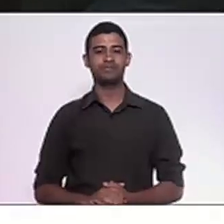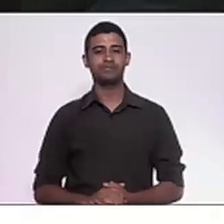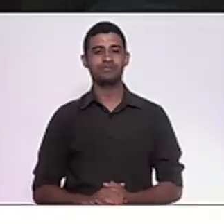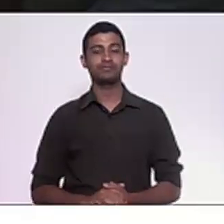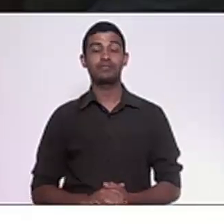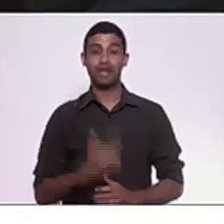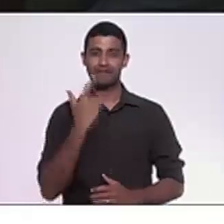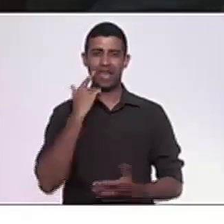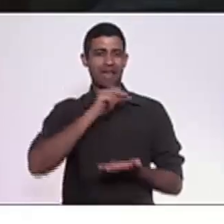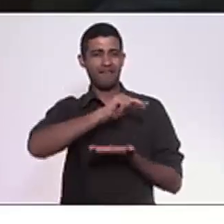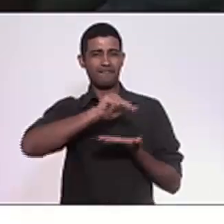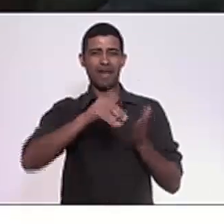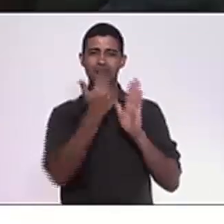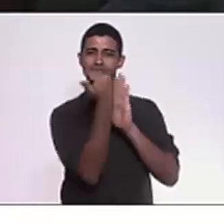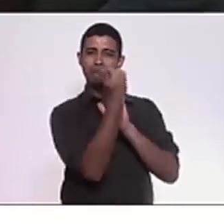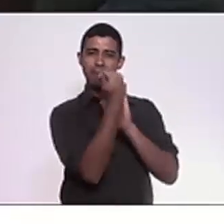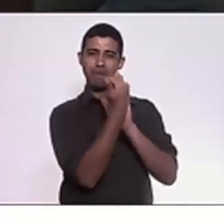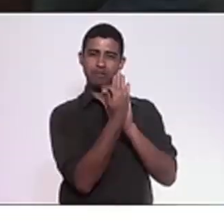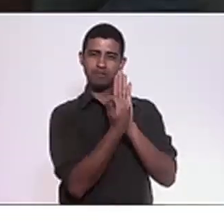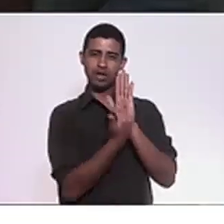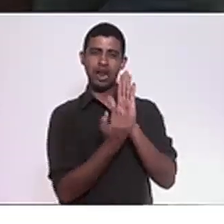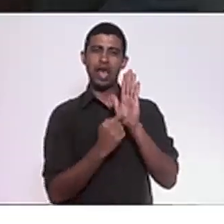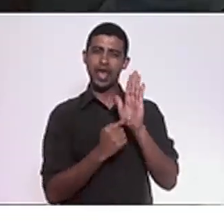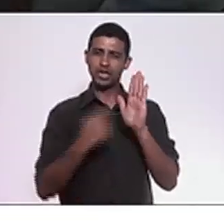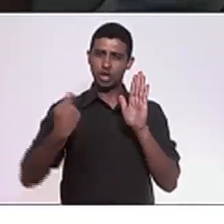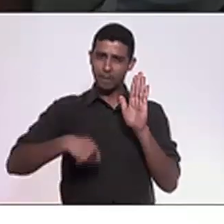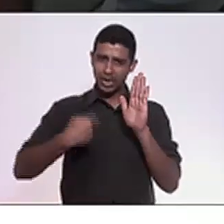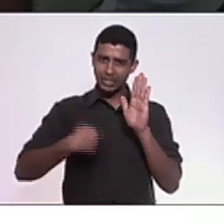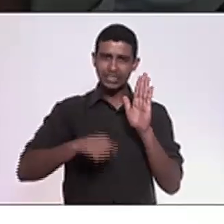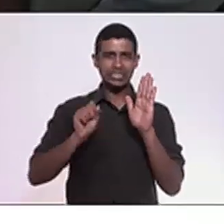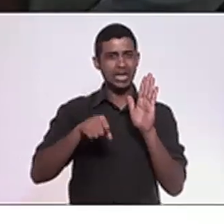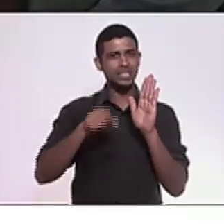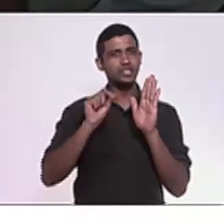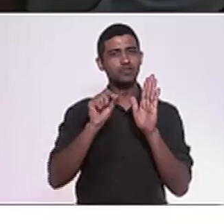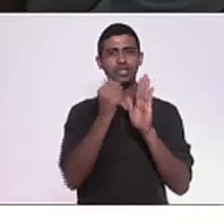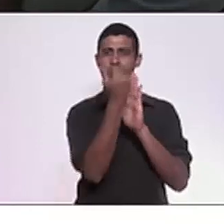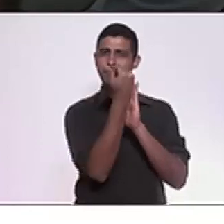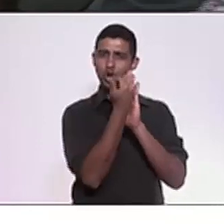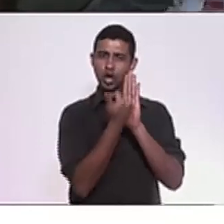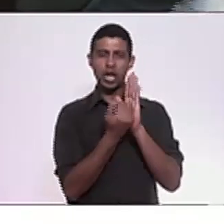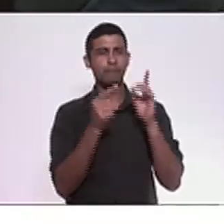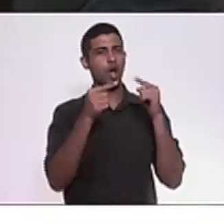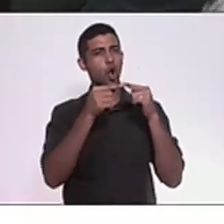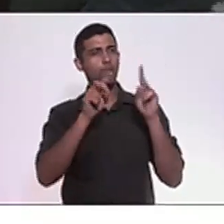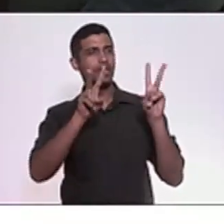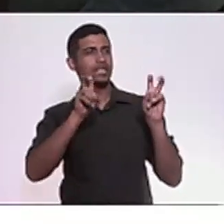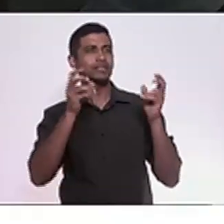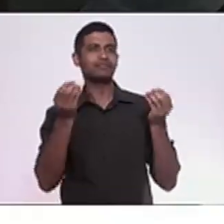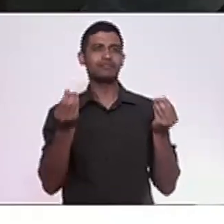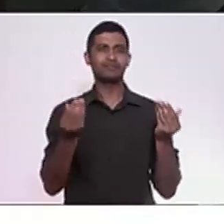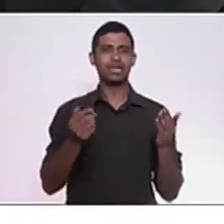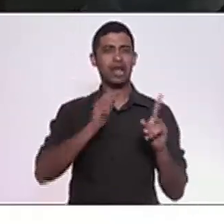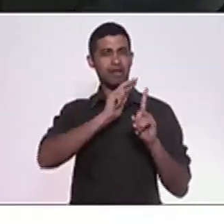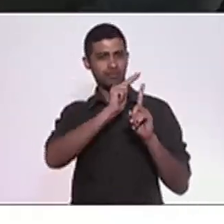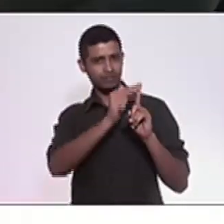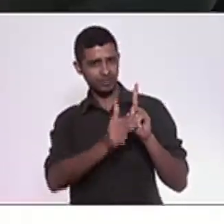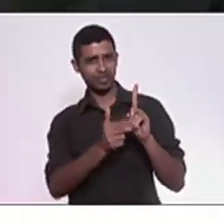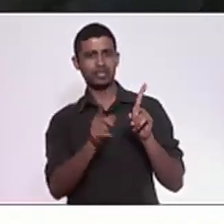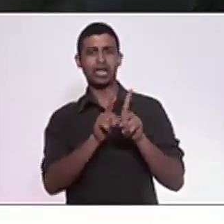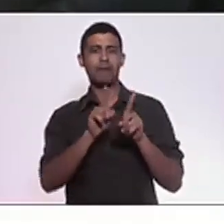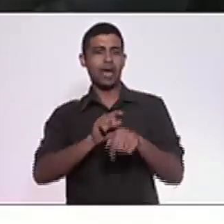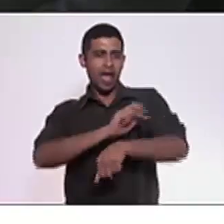esses programas, eles devem ser, sim, programas que abordem a questão de gênero,